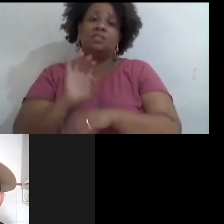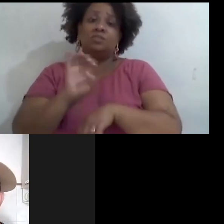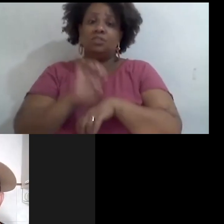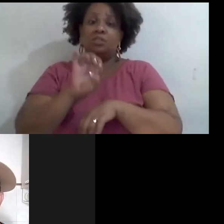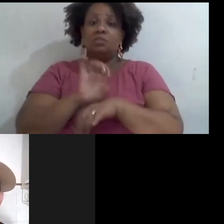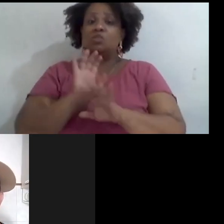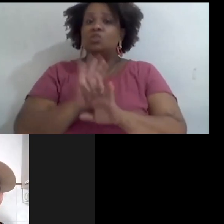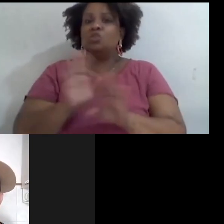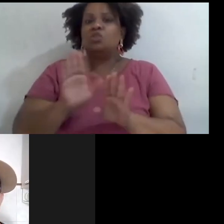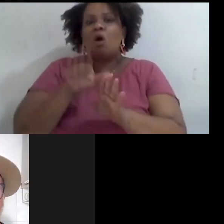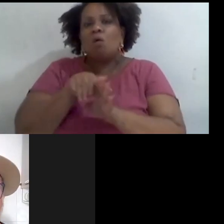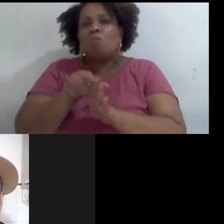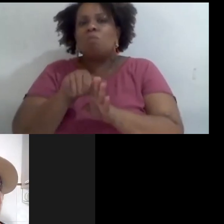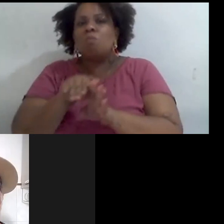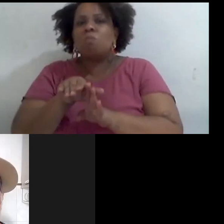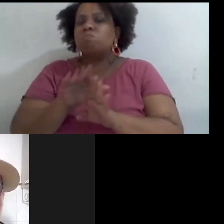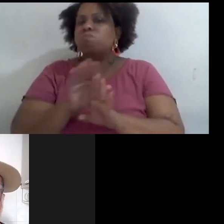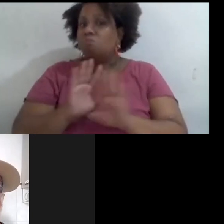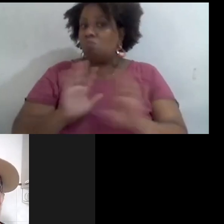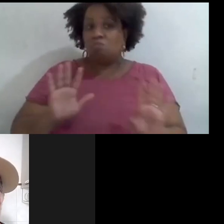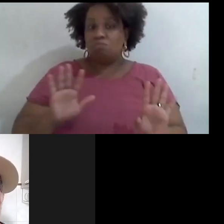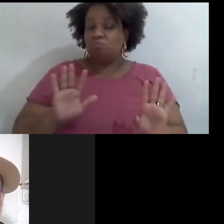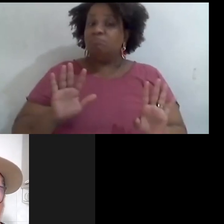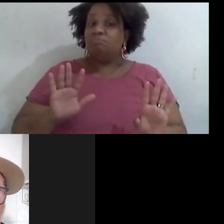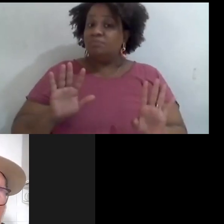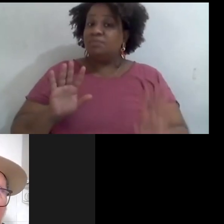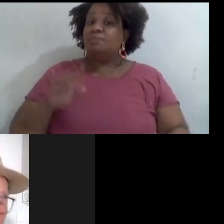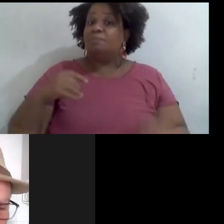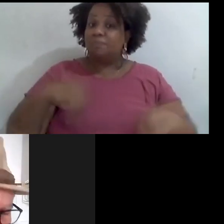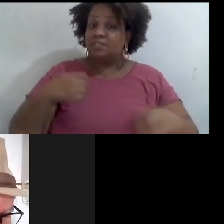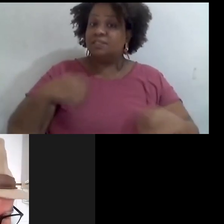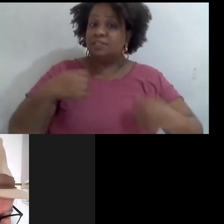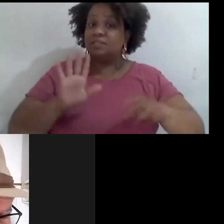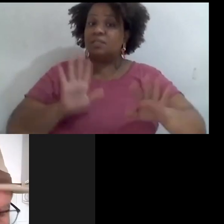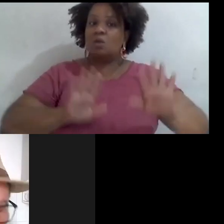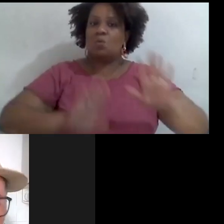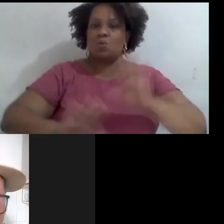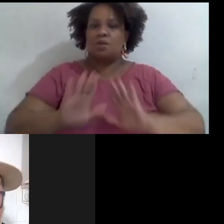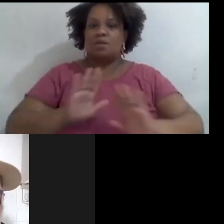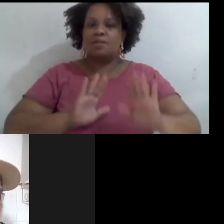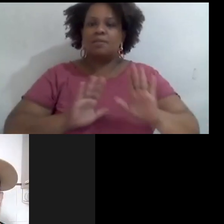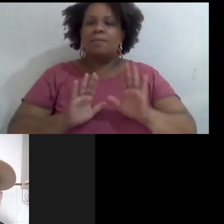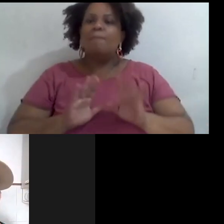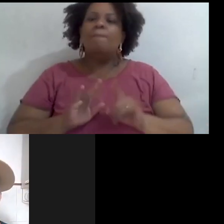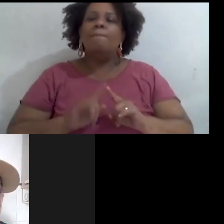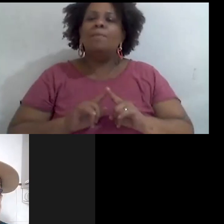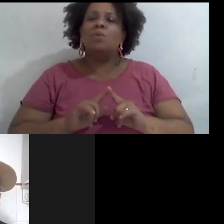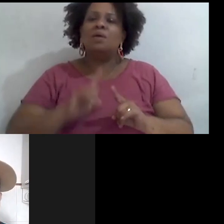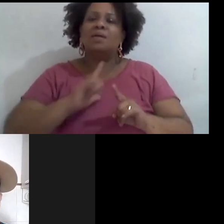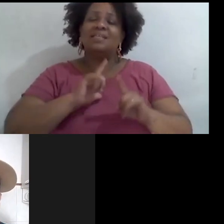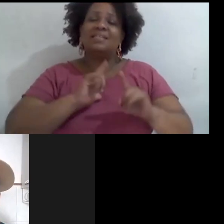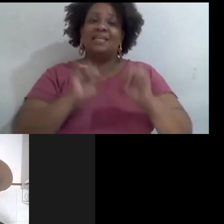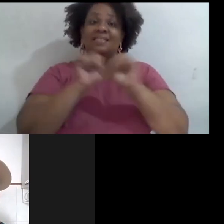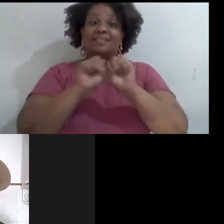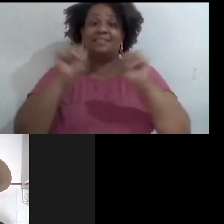consultivo. E é preciso a gente ter cuidado, até mesmo porque nós temos os sistemas municipais de cultura